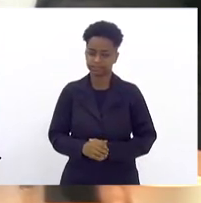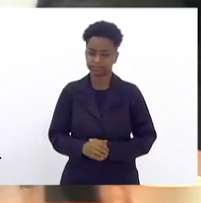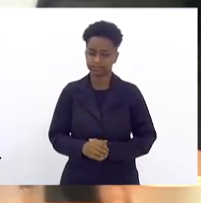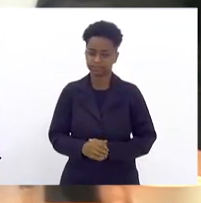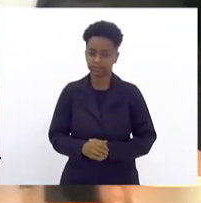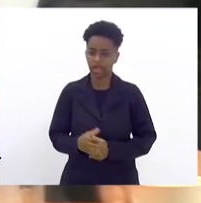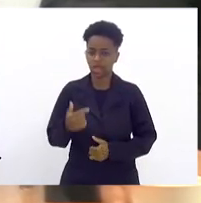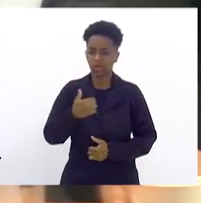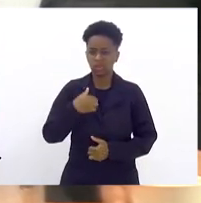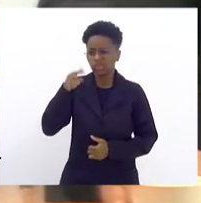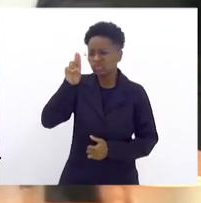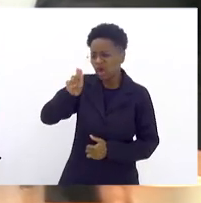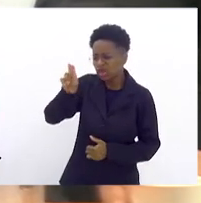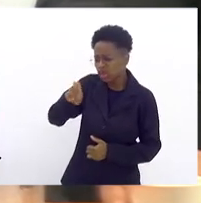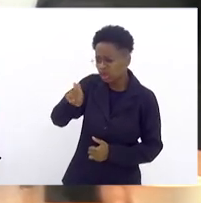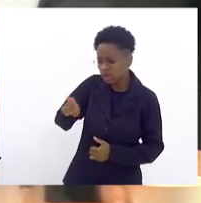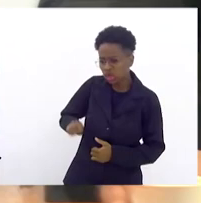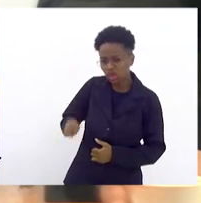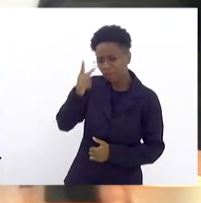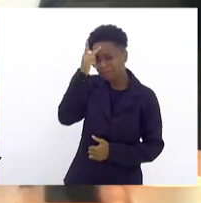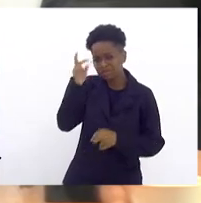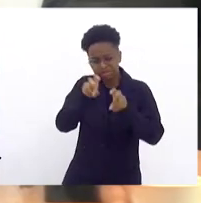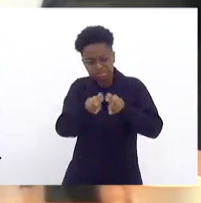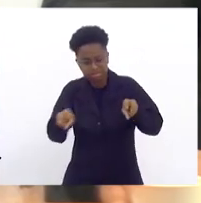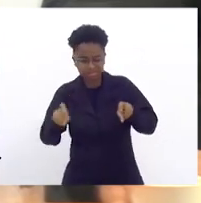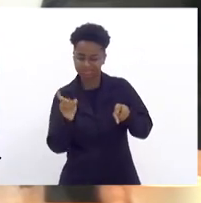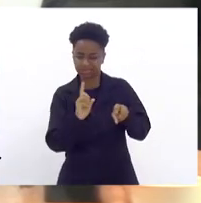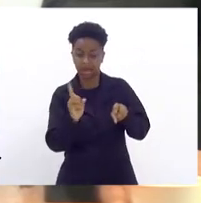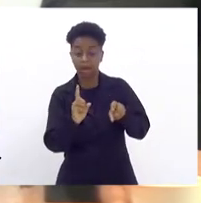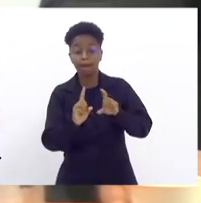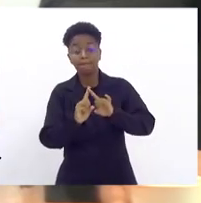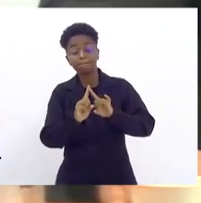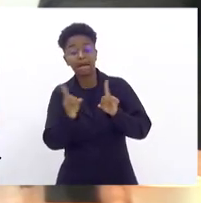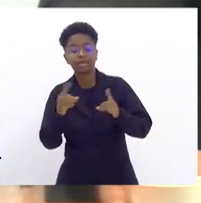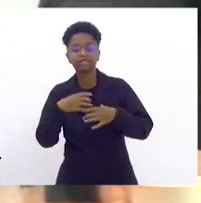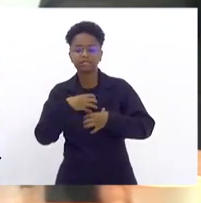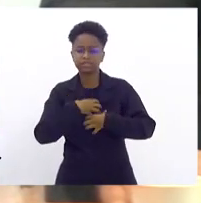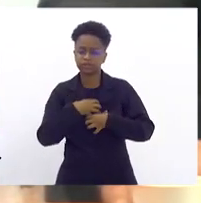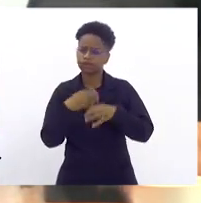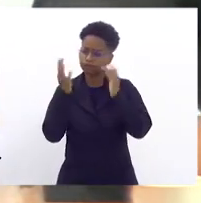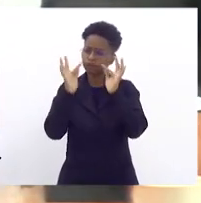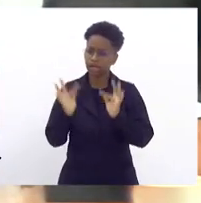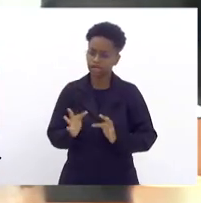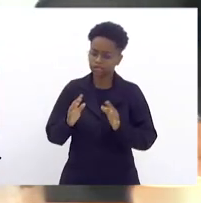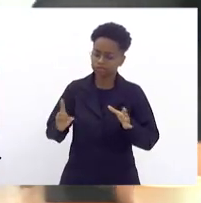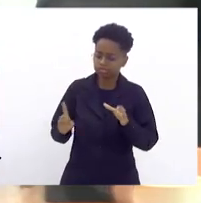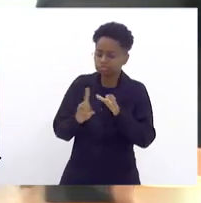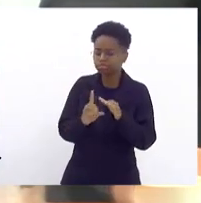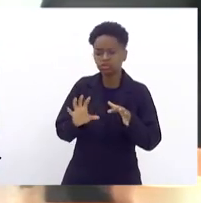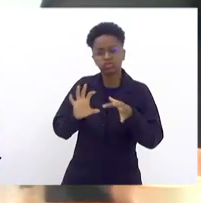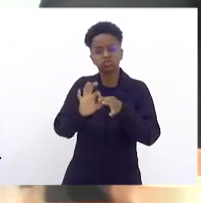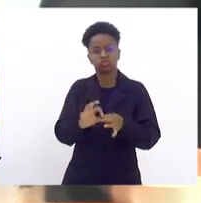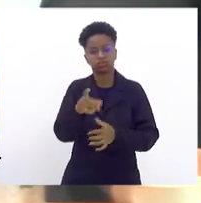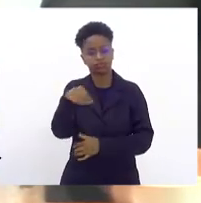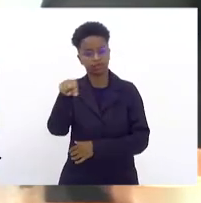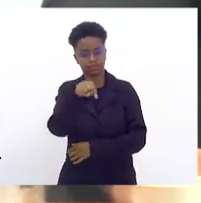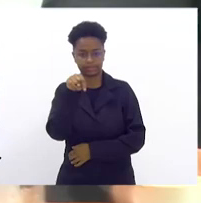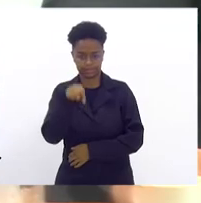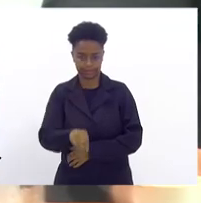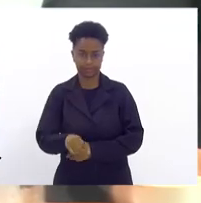nomear os componentes da mesa mas eu me sinto satisfeito de estar com todos vocês aqui